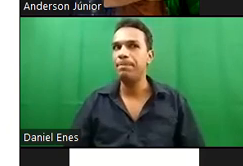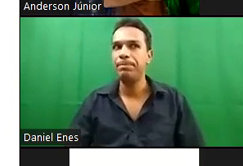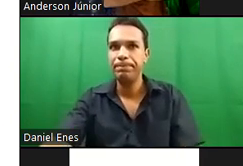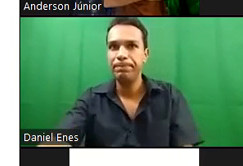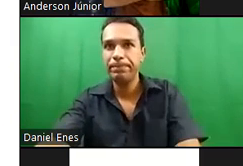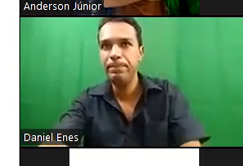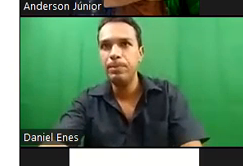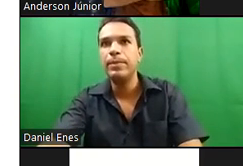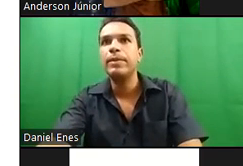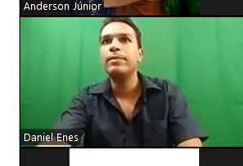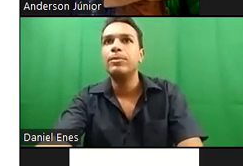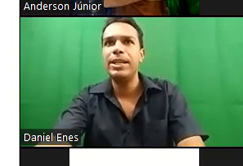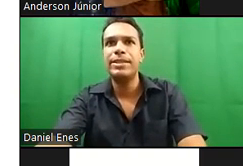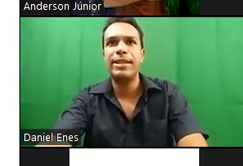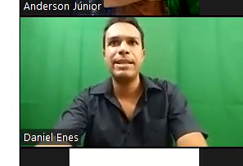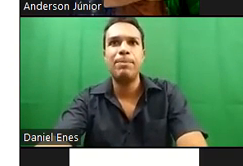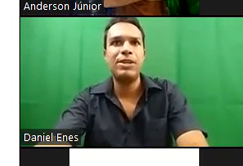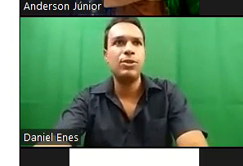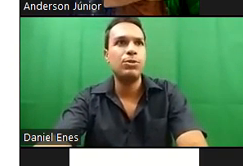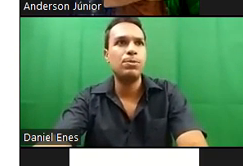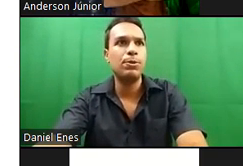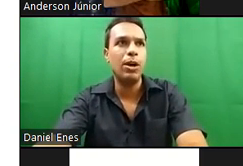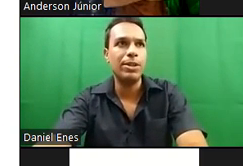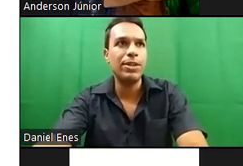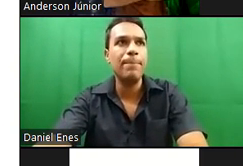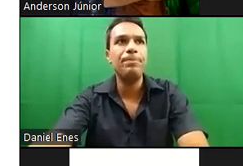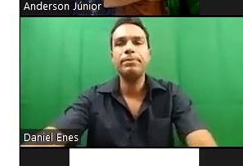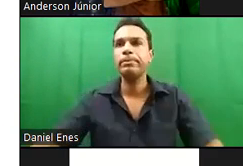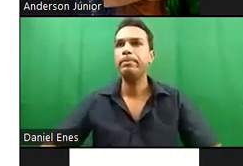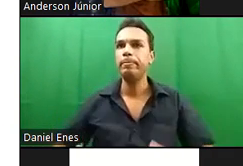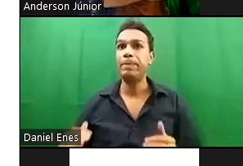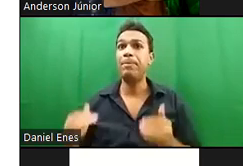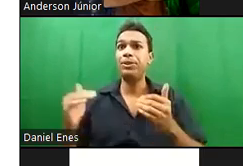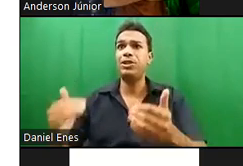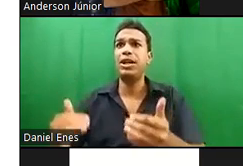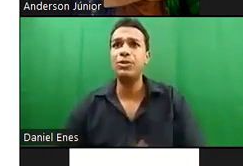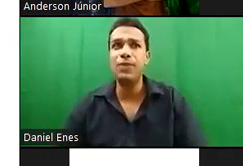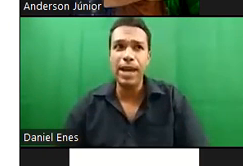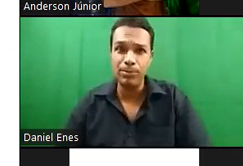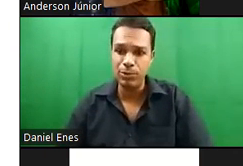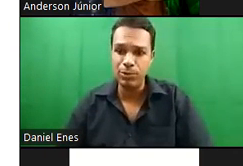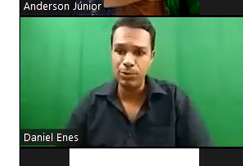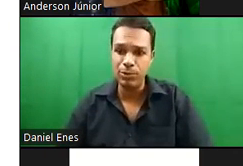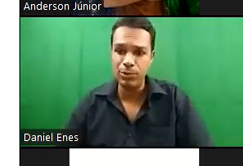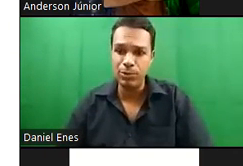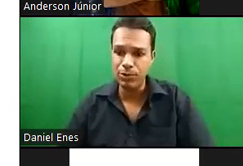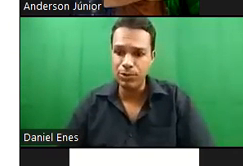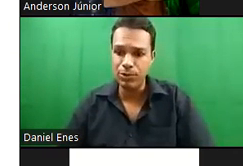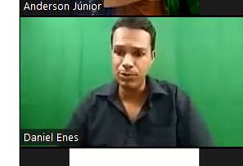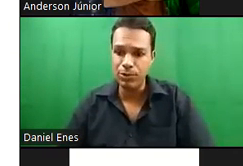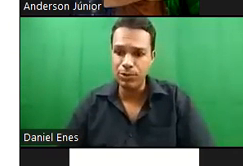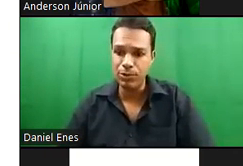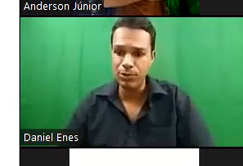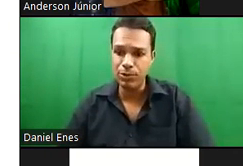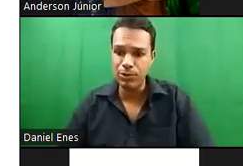usar. Moleza, né? Essa parte dos pronomes, né? Para poder chegar nos verbos.